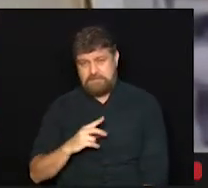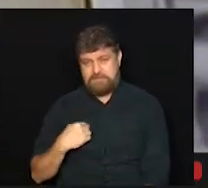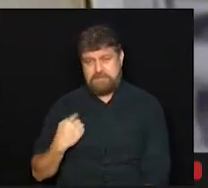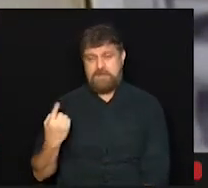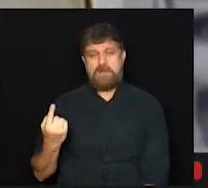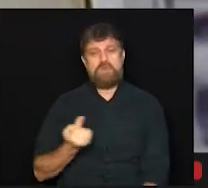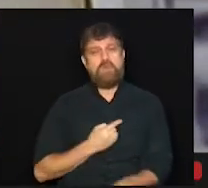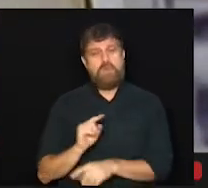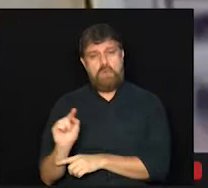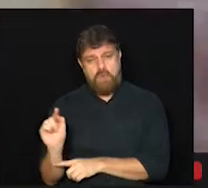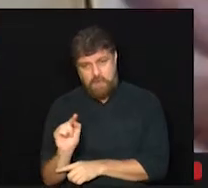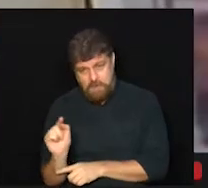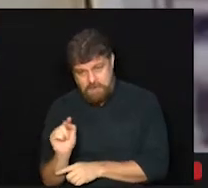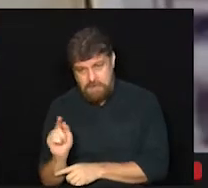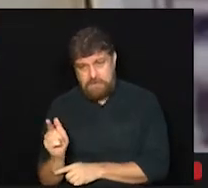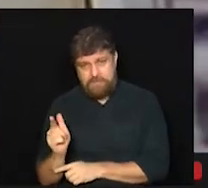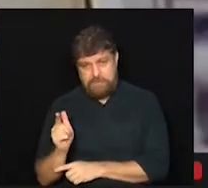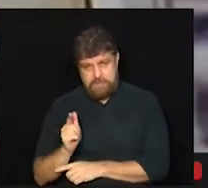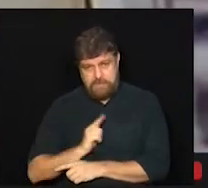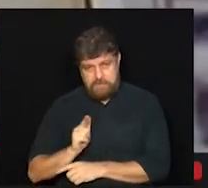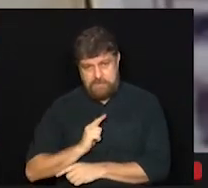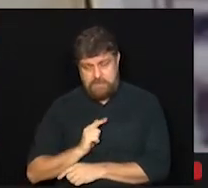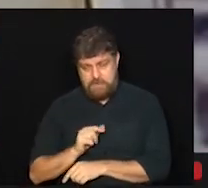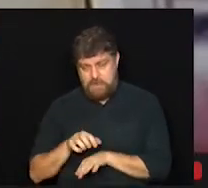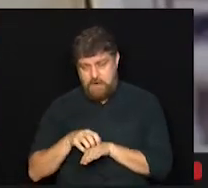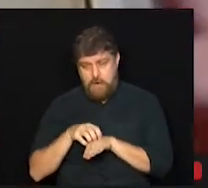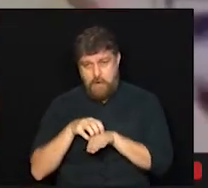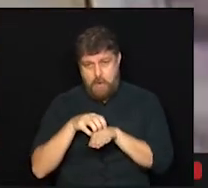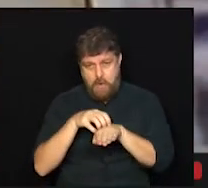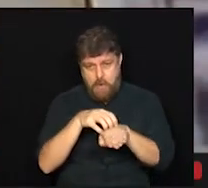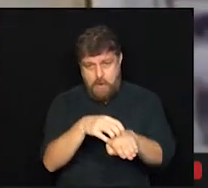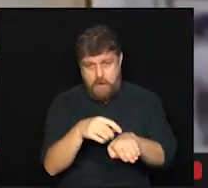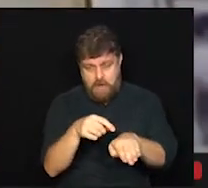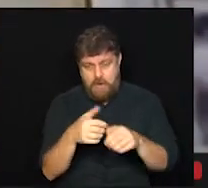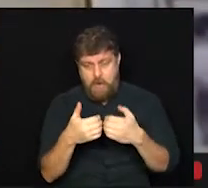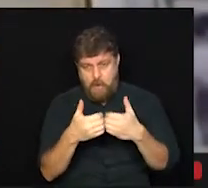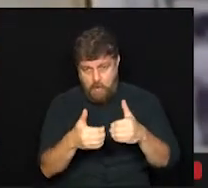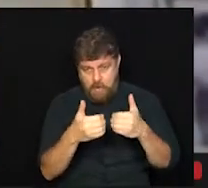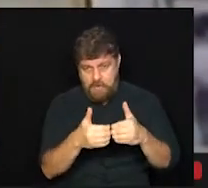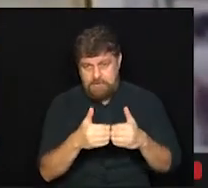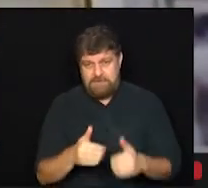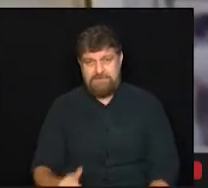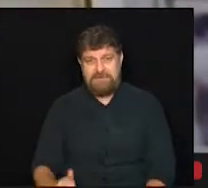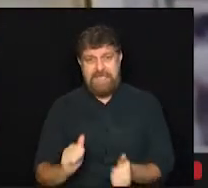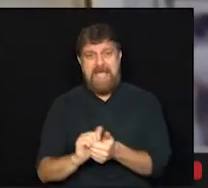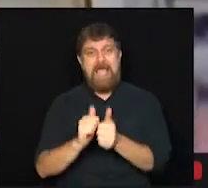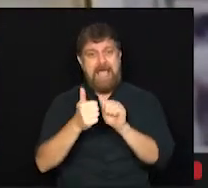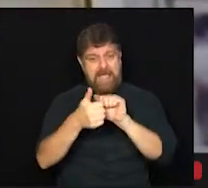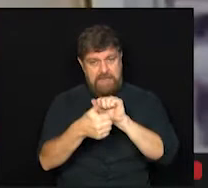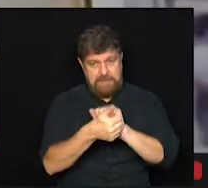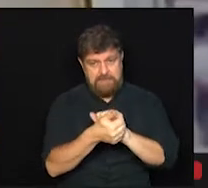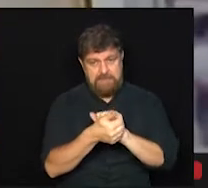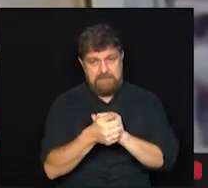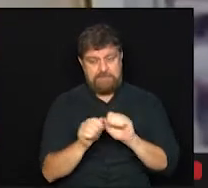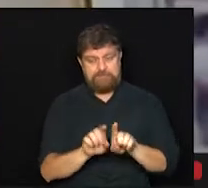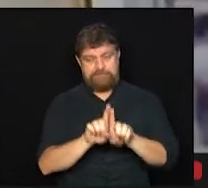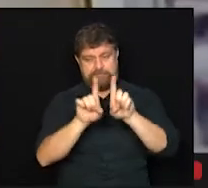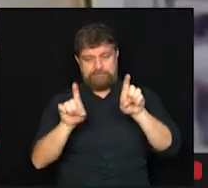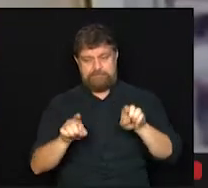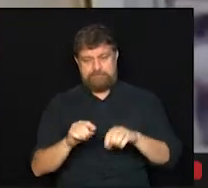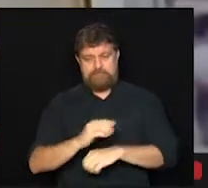então, se era usado o ônibus de transporte, teve que adaptar ao distanciamento, à